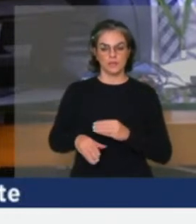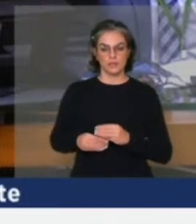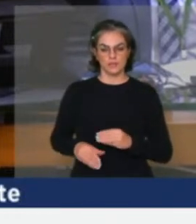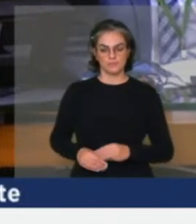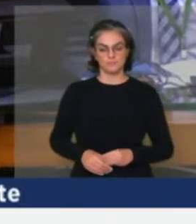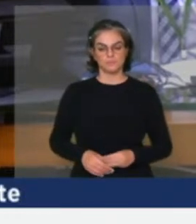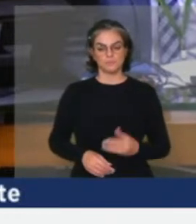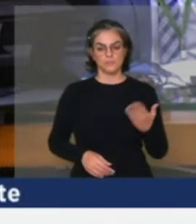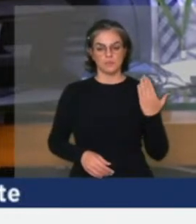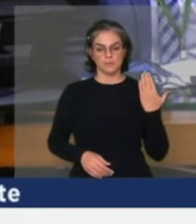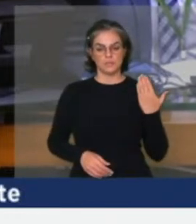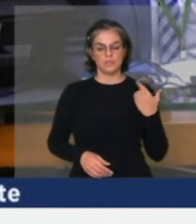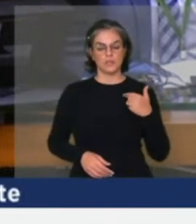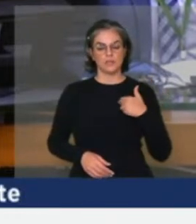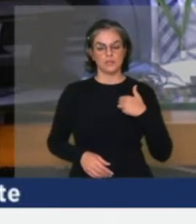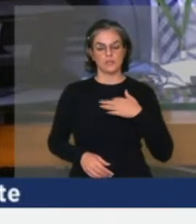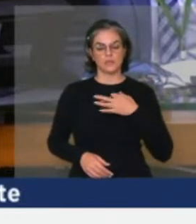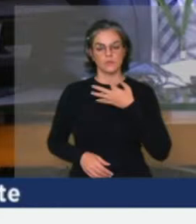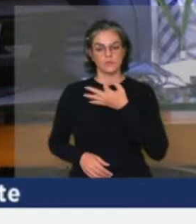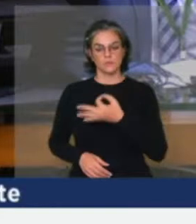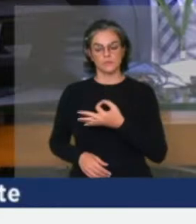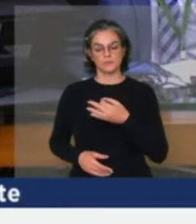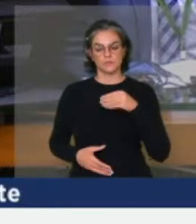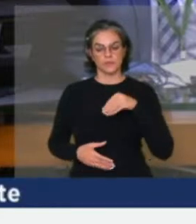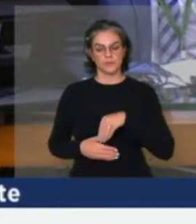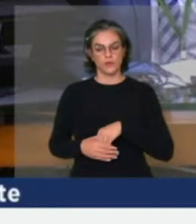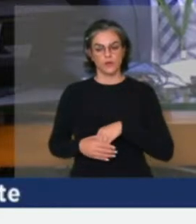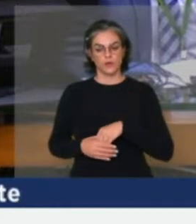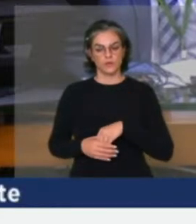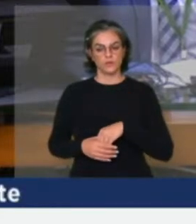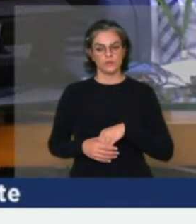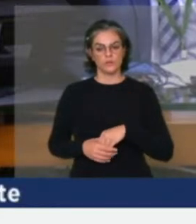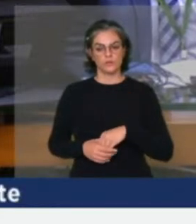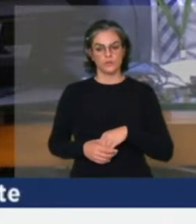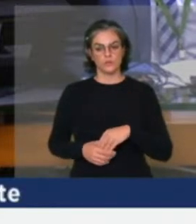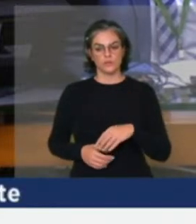apresentei na ocasião, fiz questão de realizar